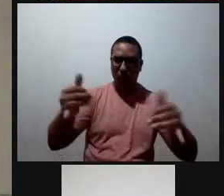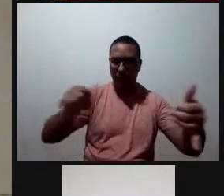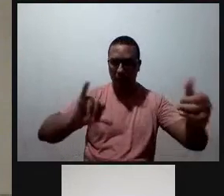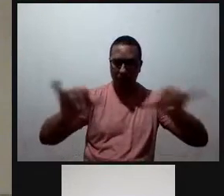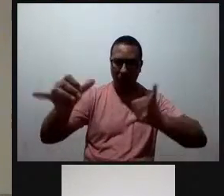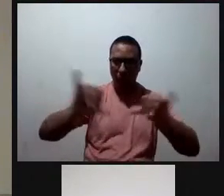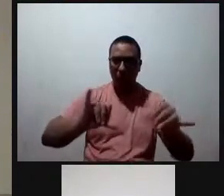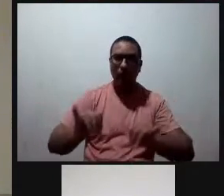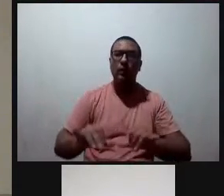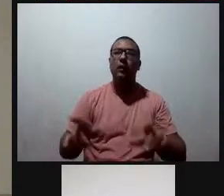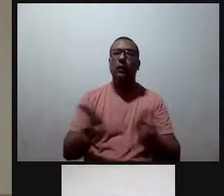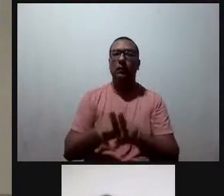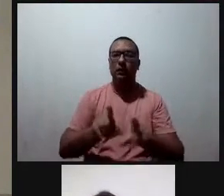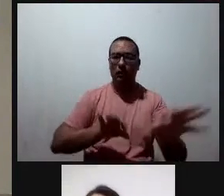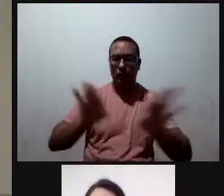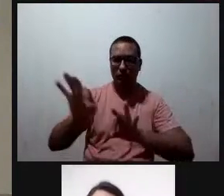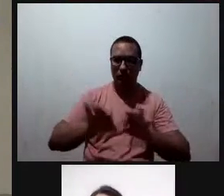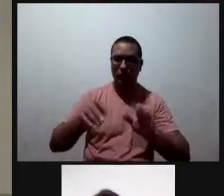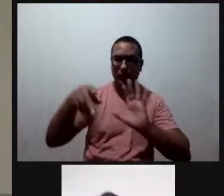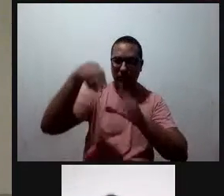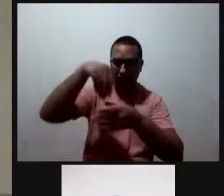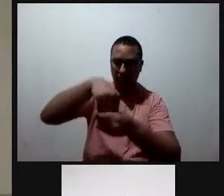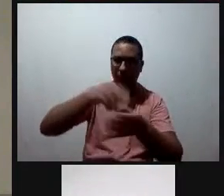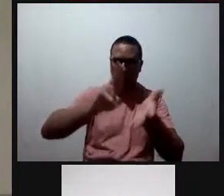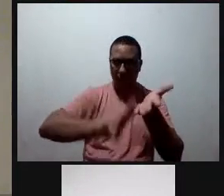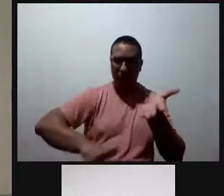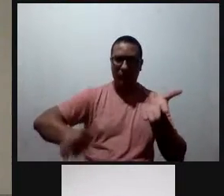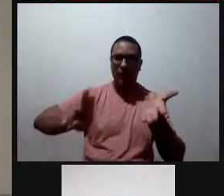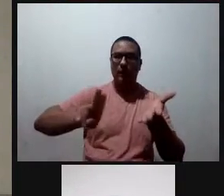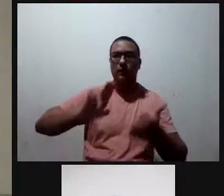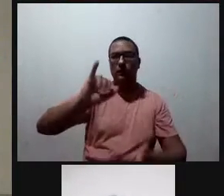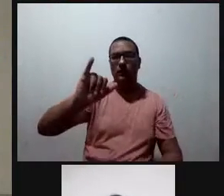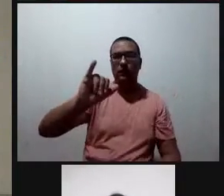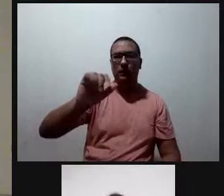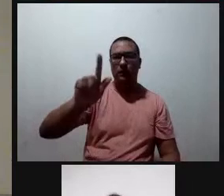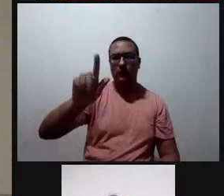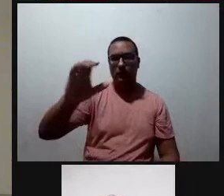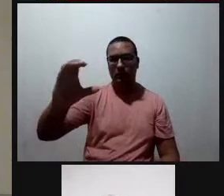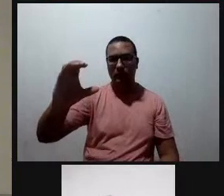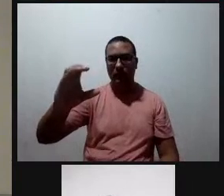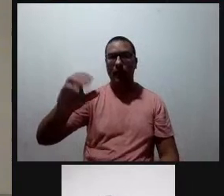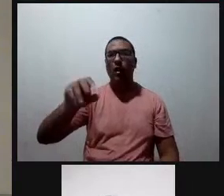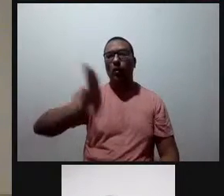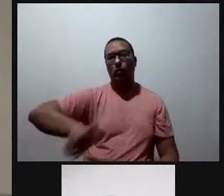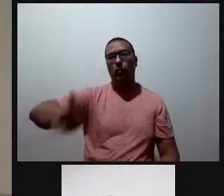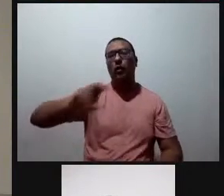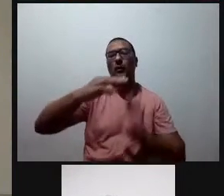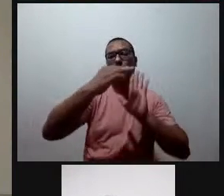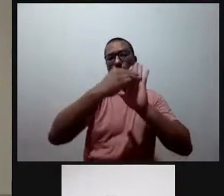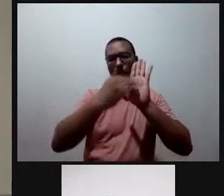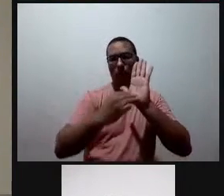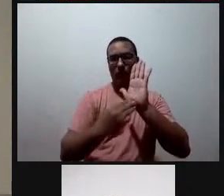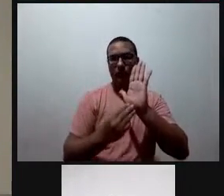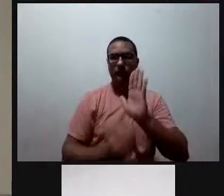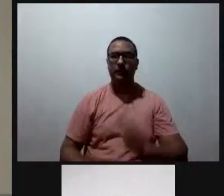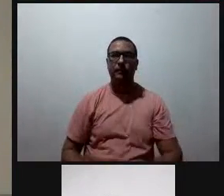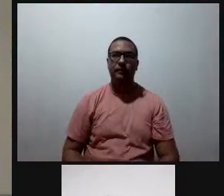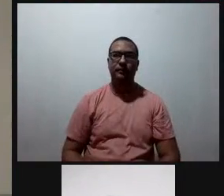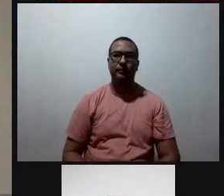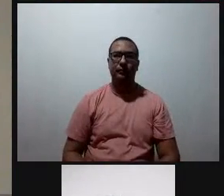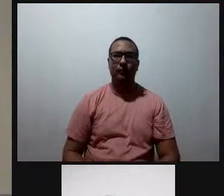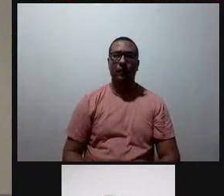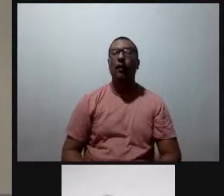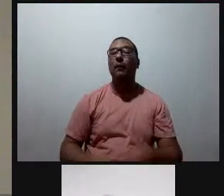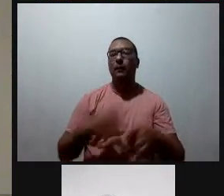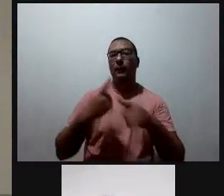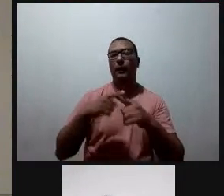Inteligentes e Sustentáveis da Universidade, do EGC, né? Utilizando justamente essa metodologia. Como é que a gente faz? A gente